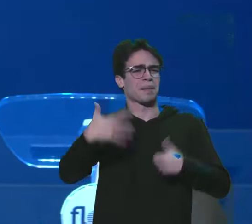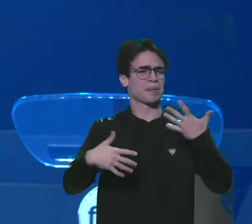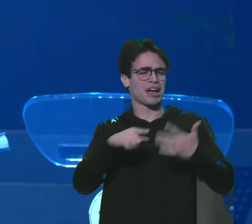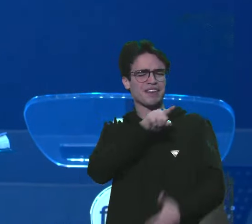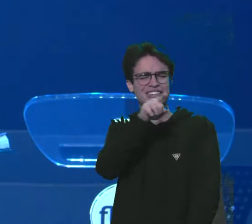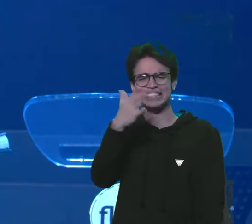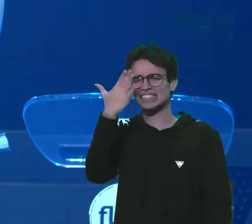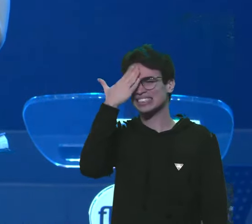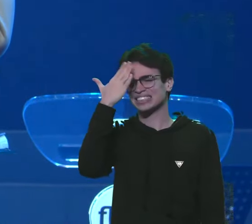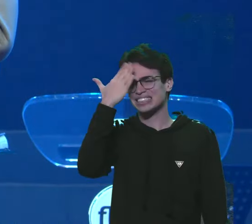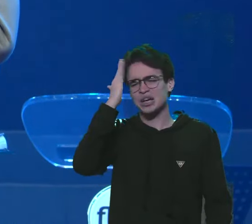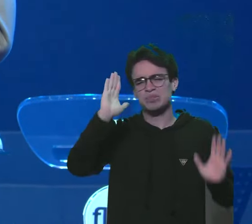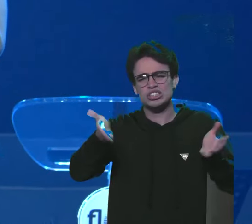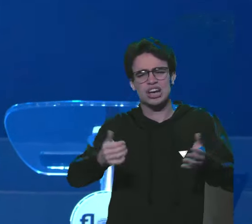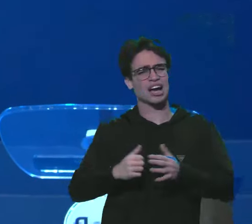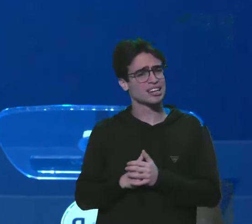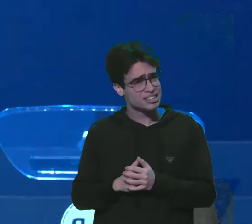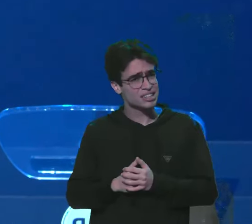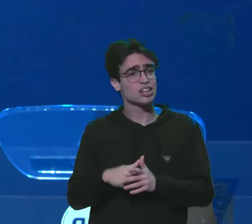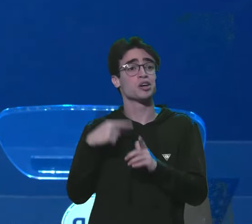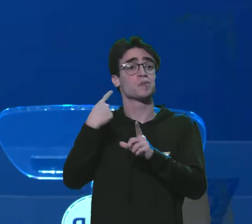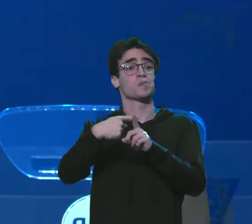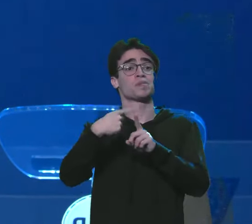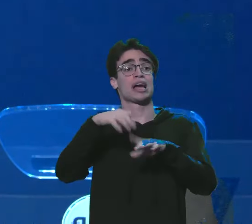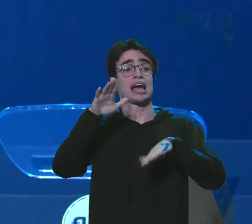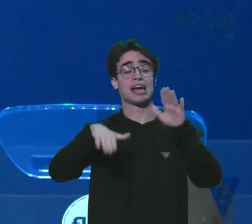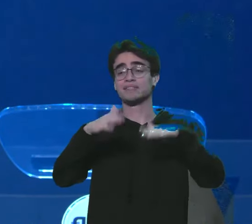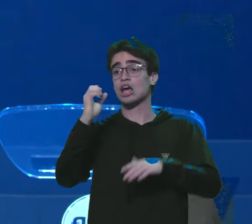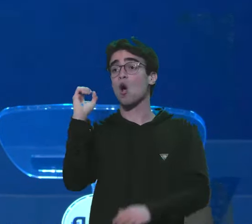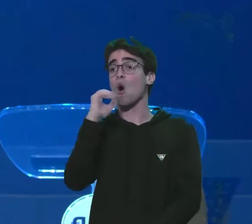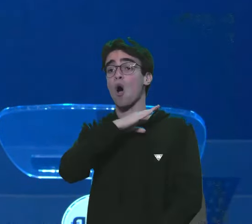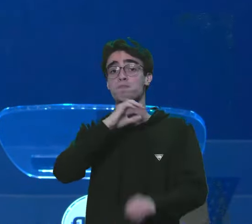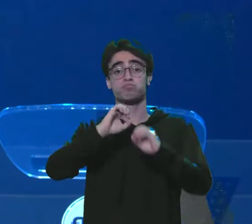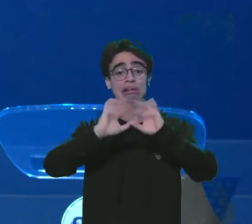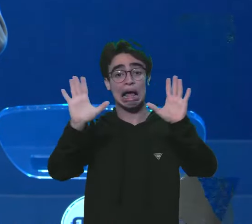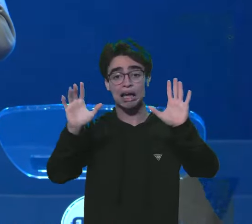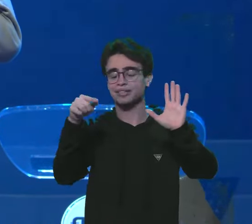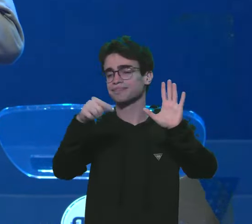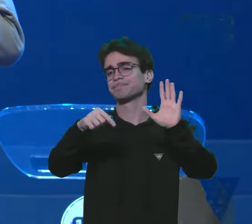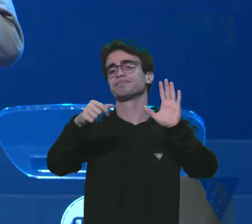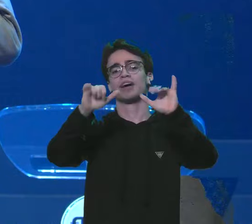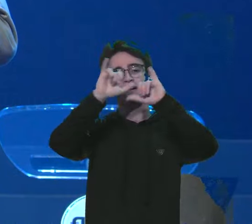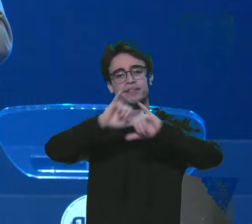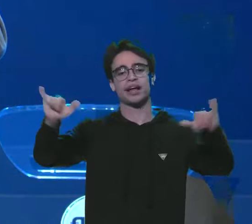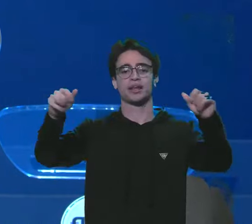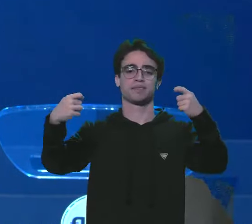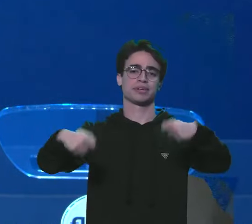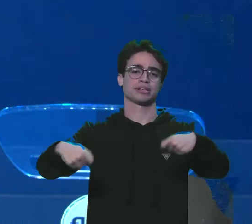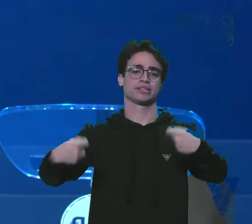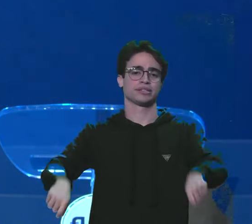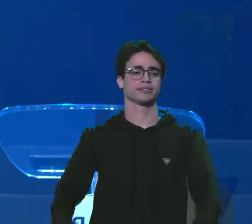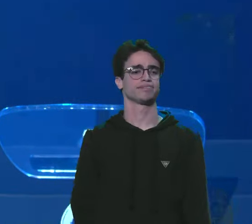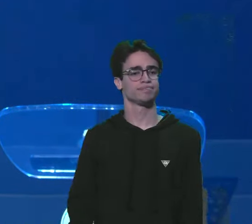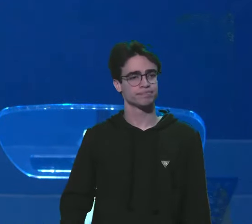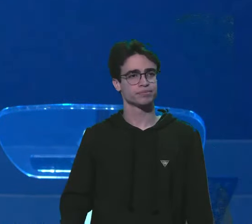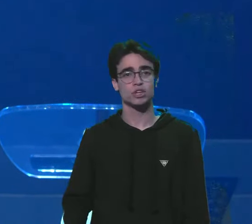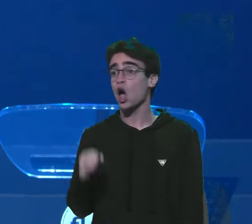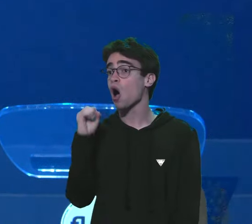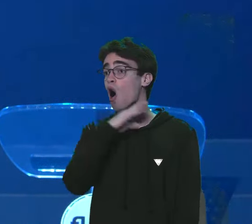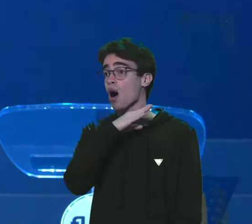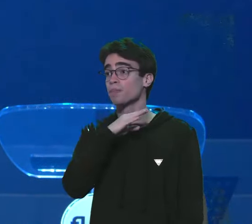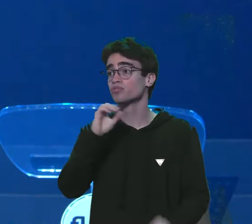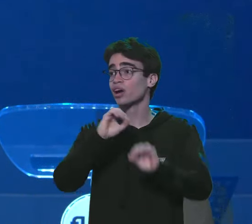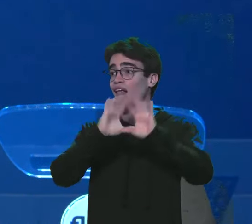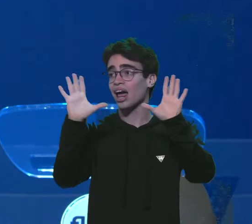já sabe? Porque muitas vezes o óbvio precisa ser falado. O óbvio precisa